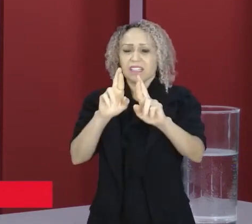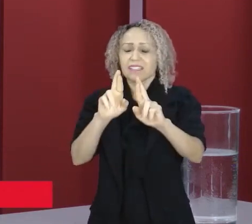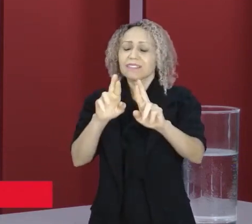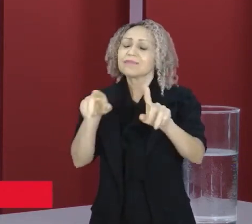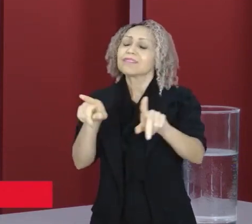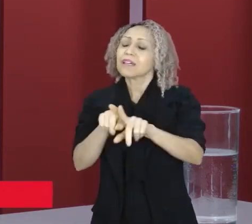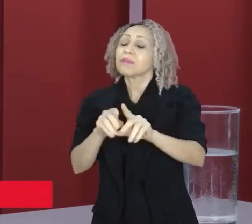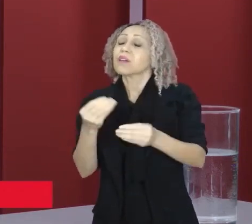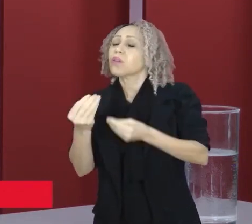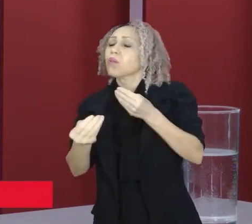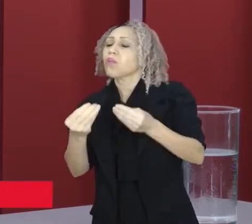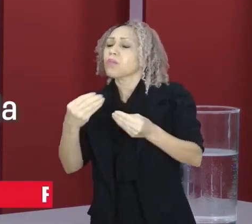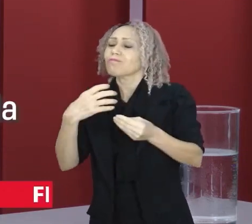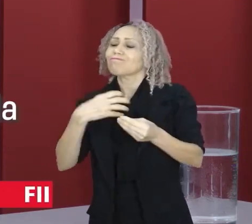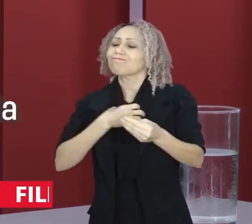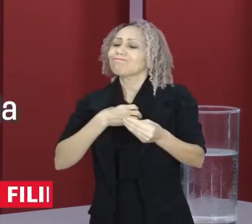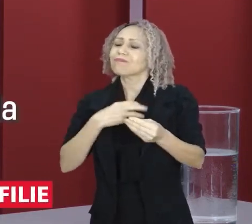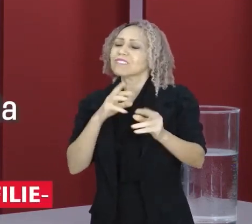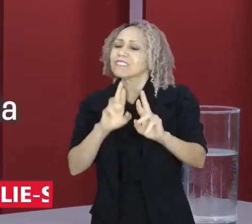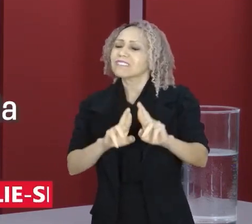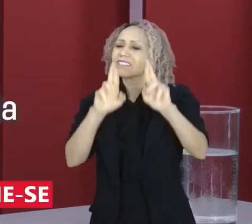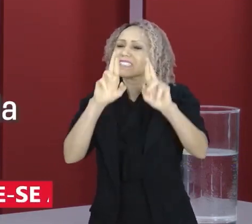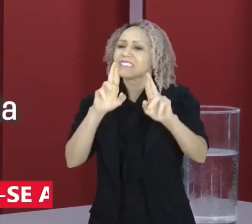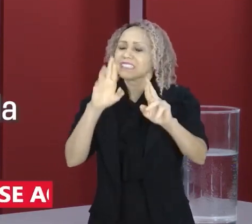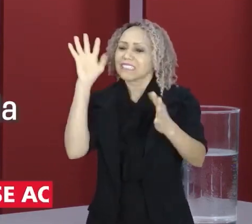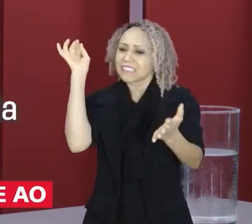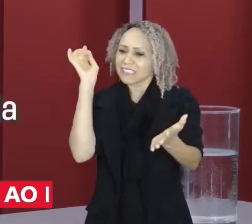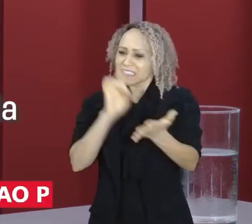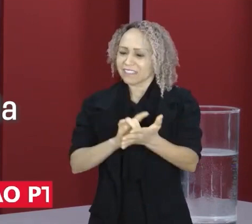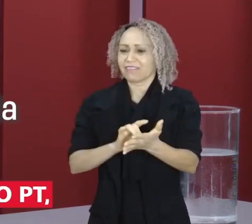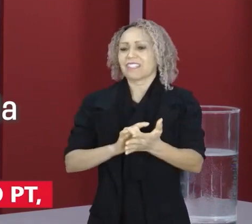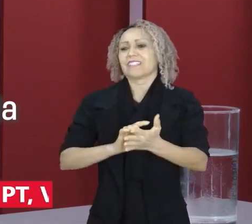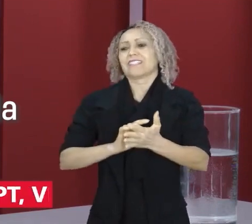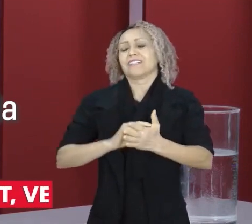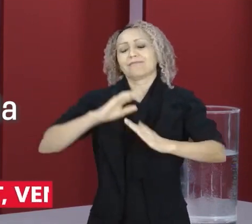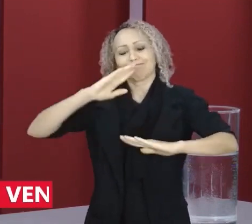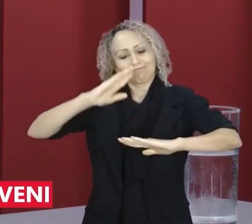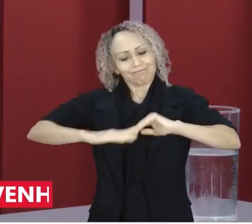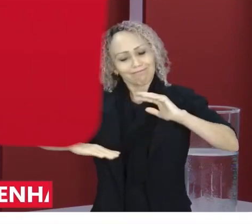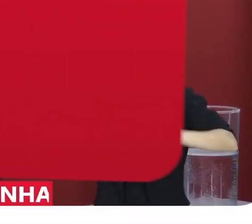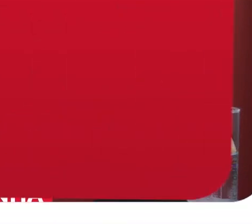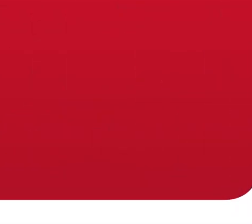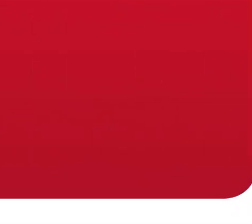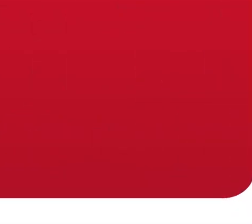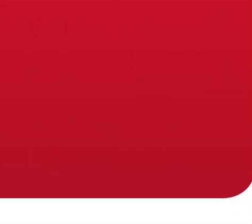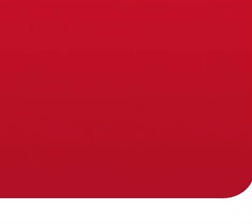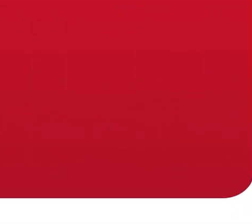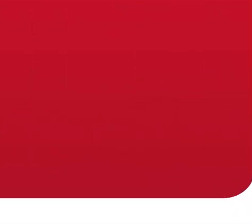concretizar esse sentimento de esperança, como concretizar a qualidade de vida das pessoas, né?